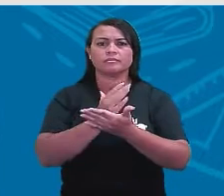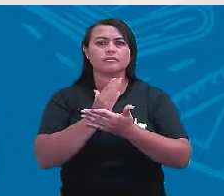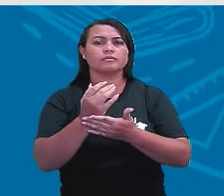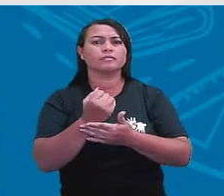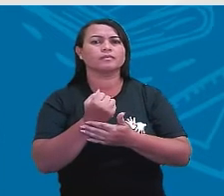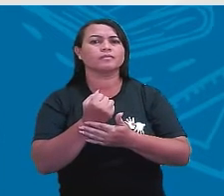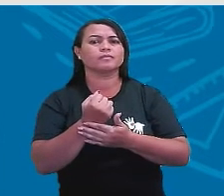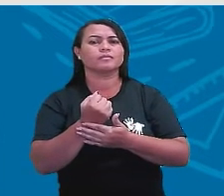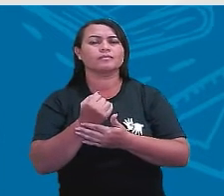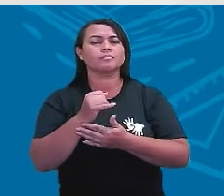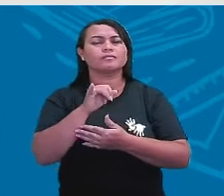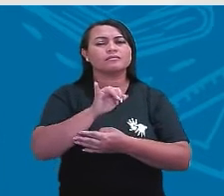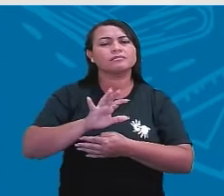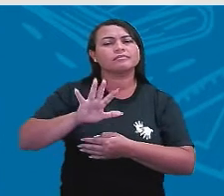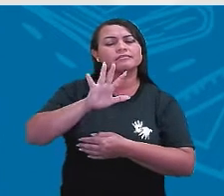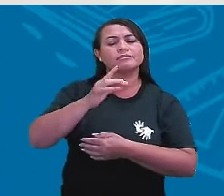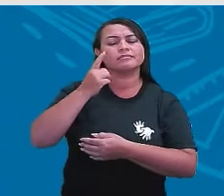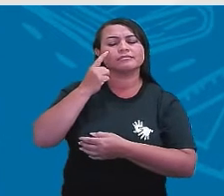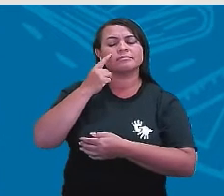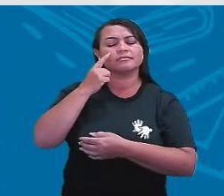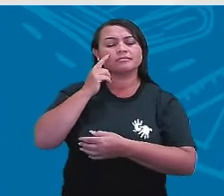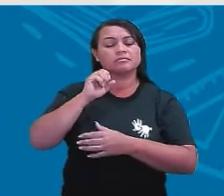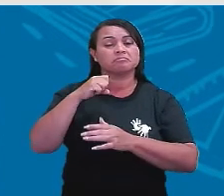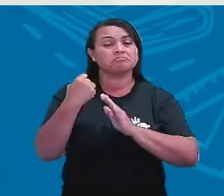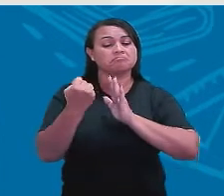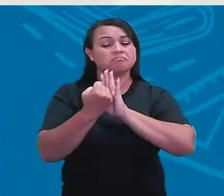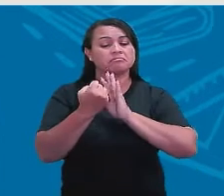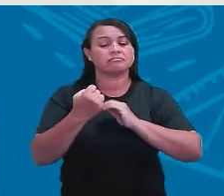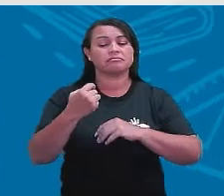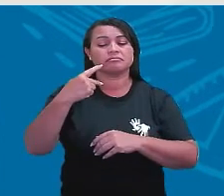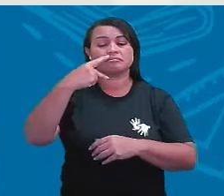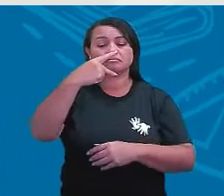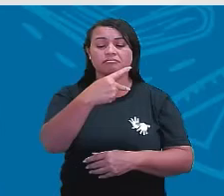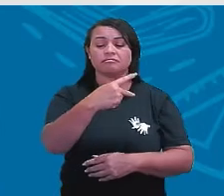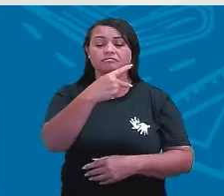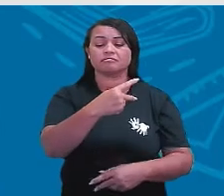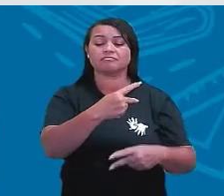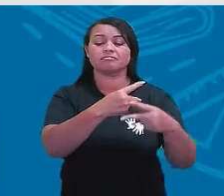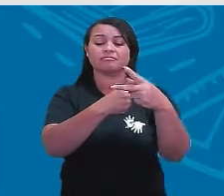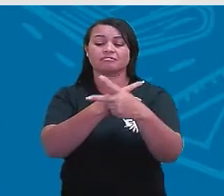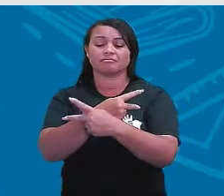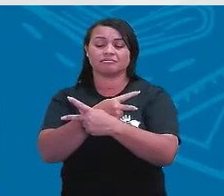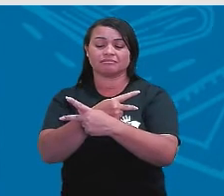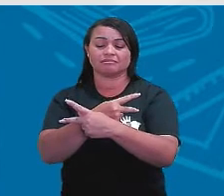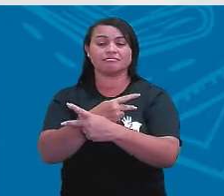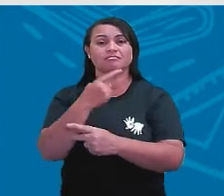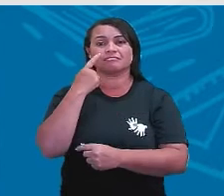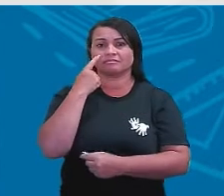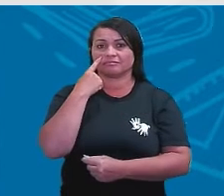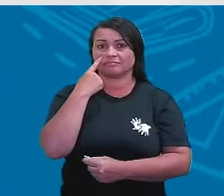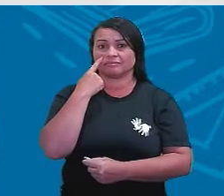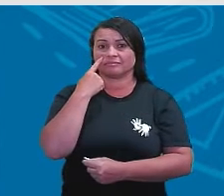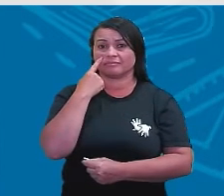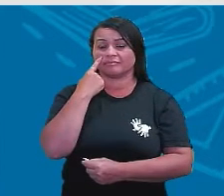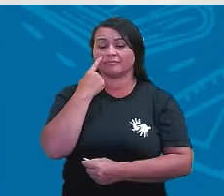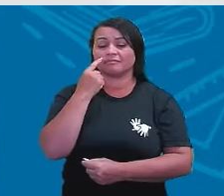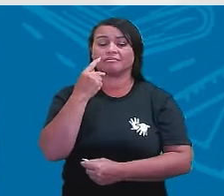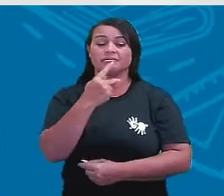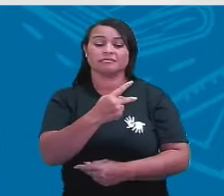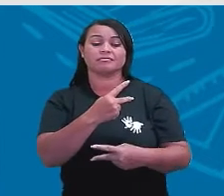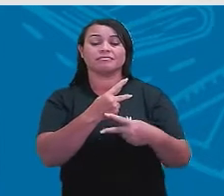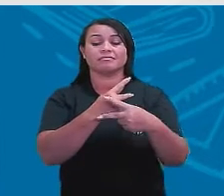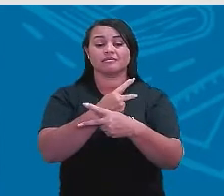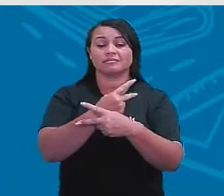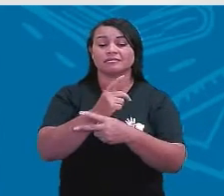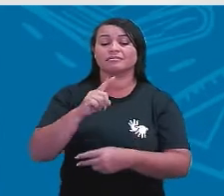alguns símbolos, tá certo? O símbolo de maior que e o símbolo de menor que. E esse símbolo